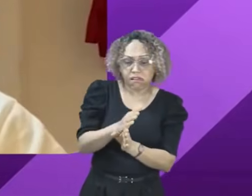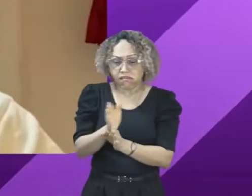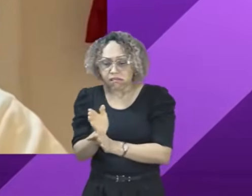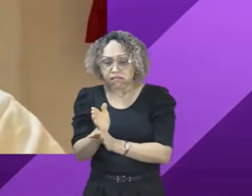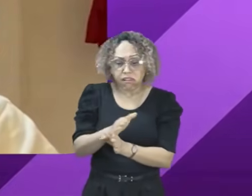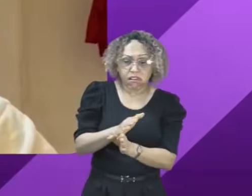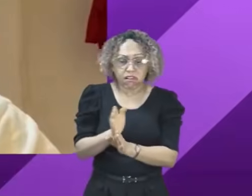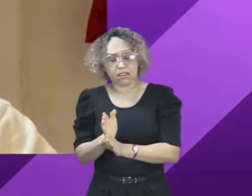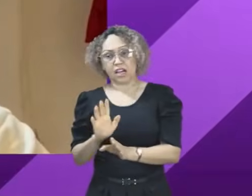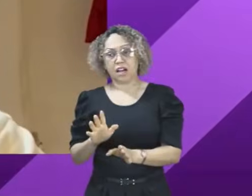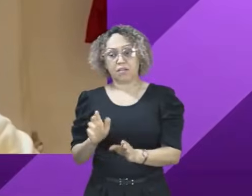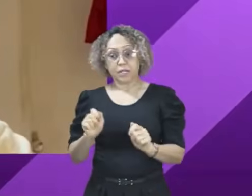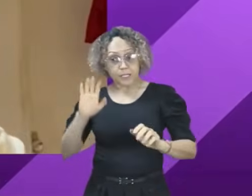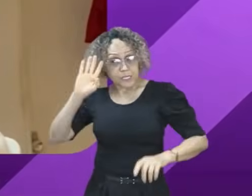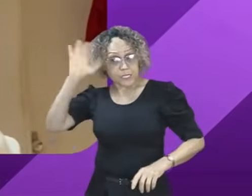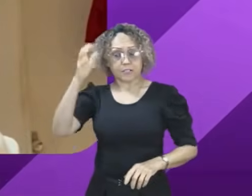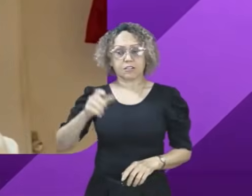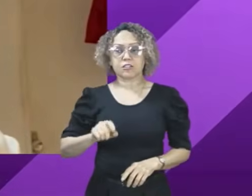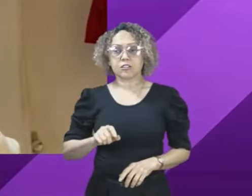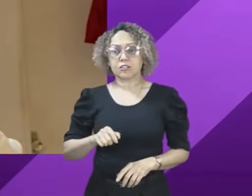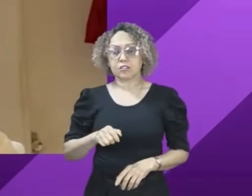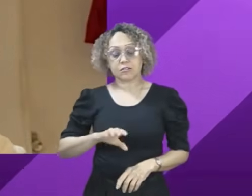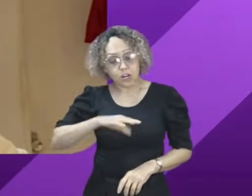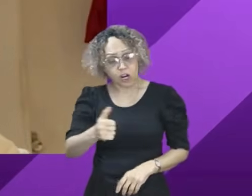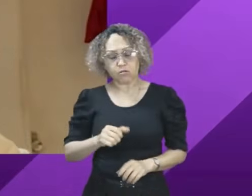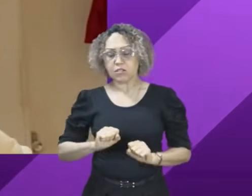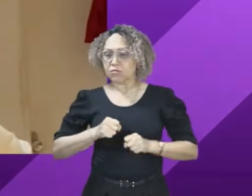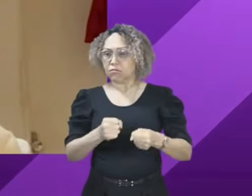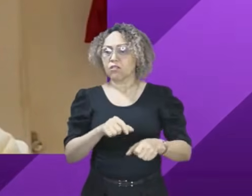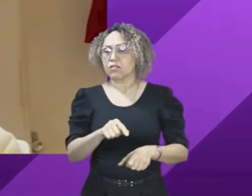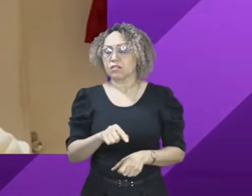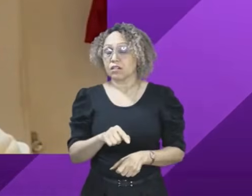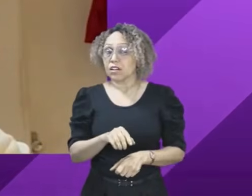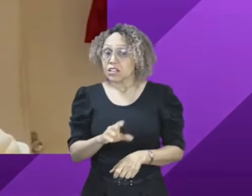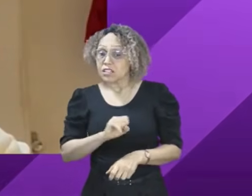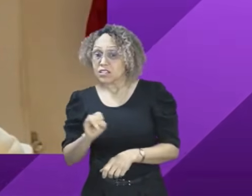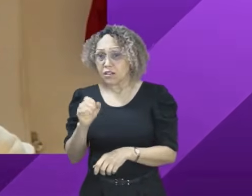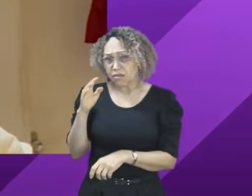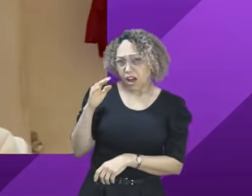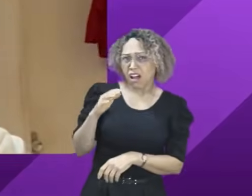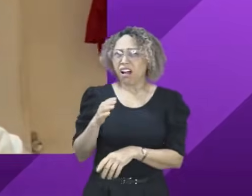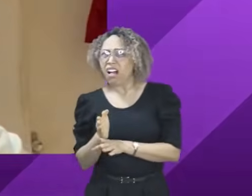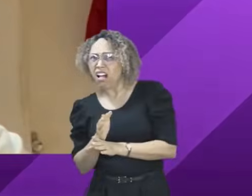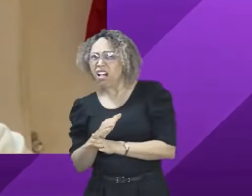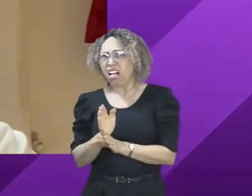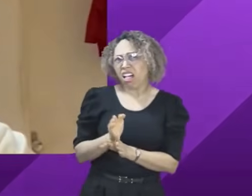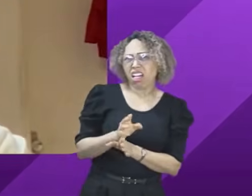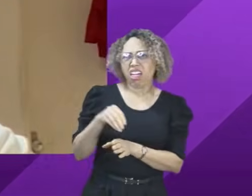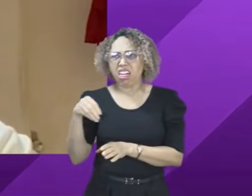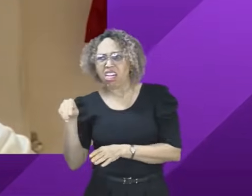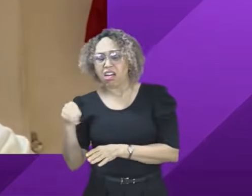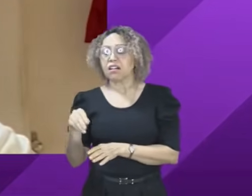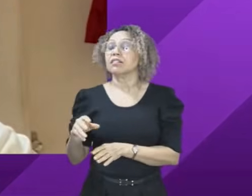de reproduzirmos os mesmos apagamentos dentro das nossas próprias lutas. Por isso que